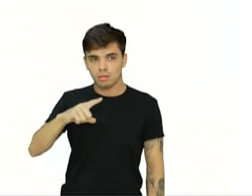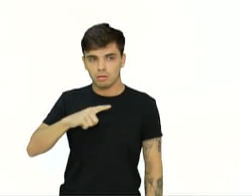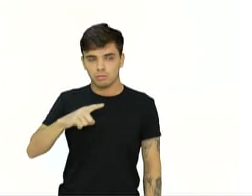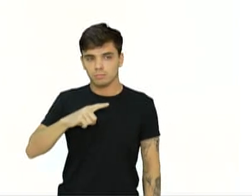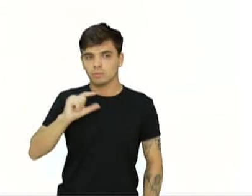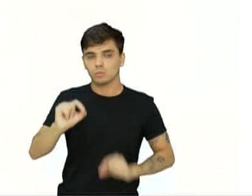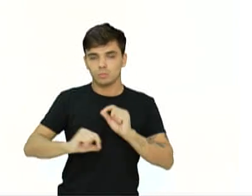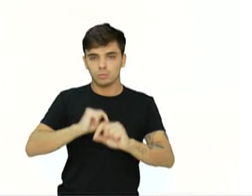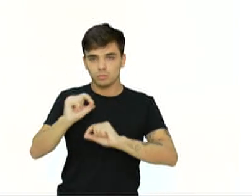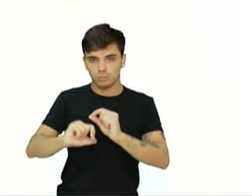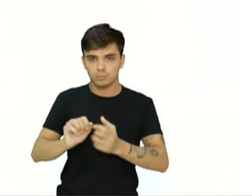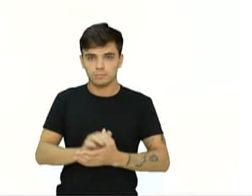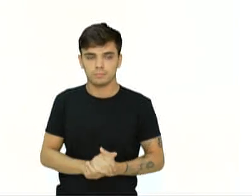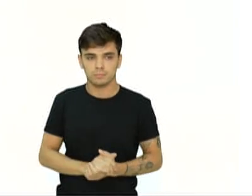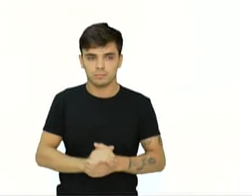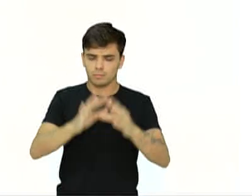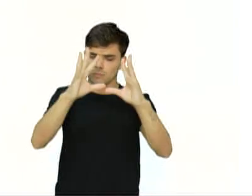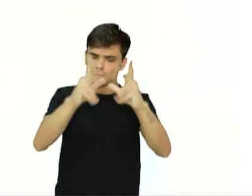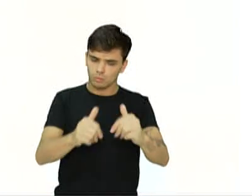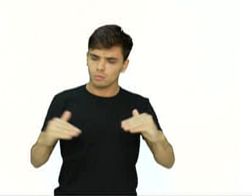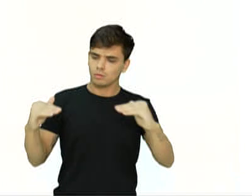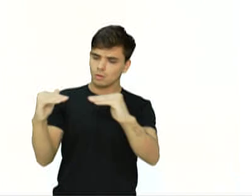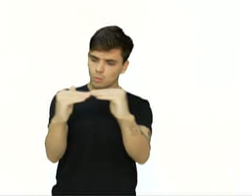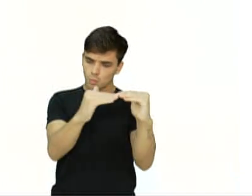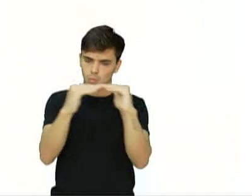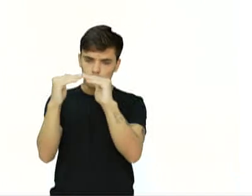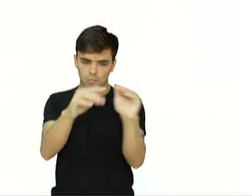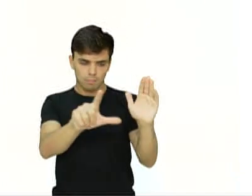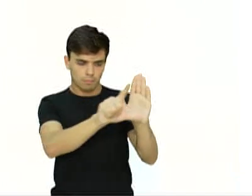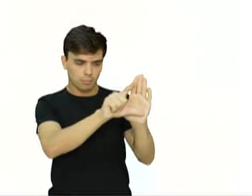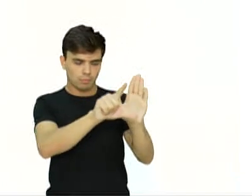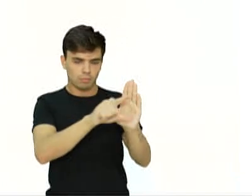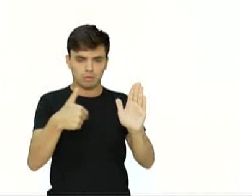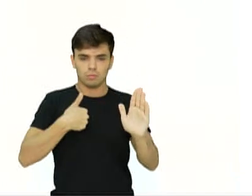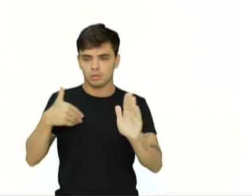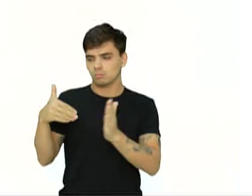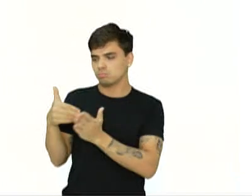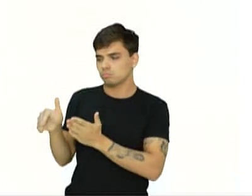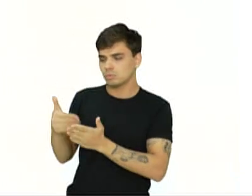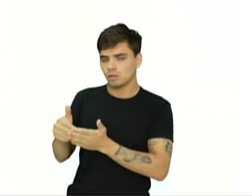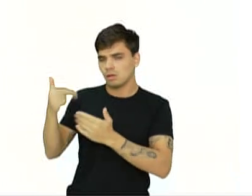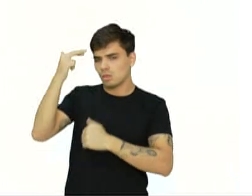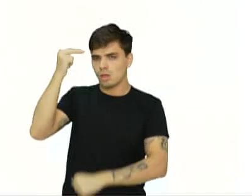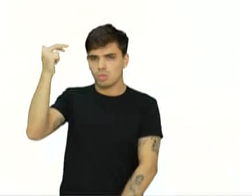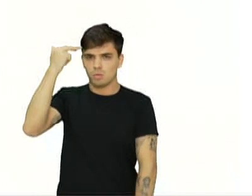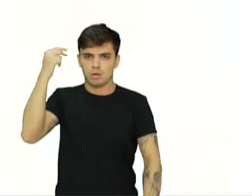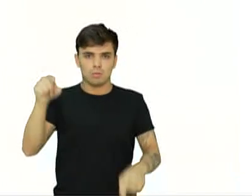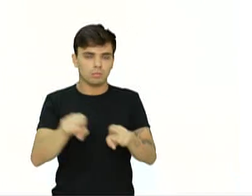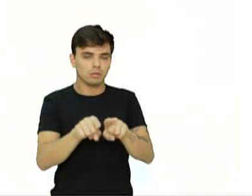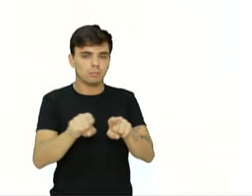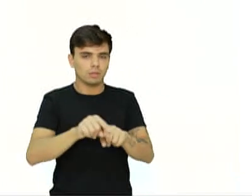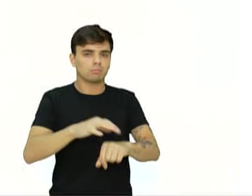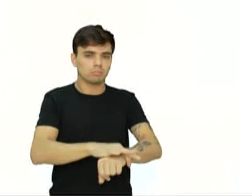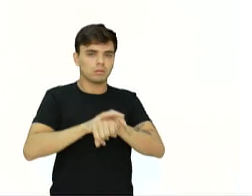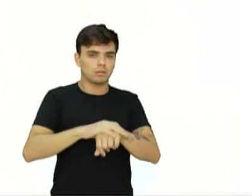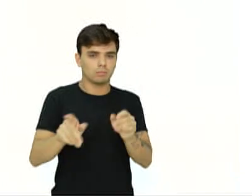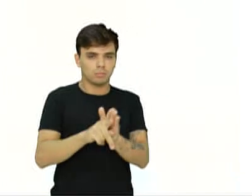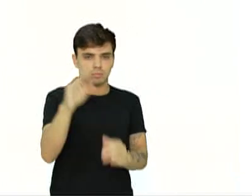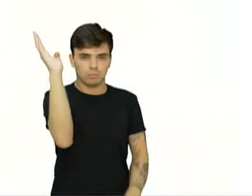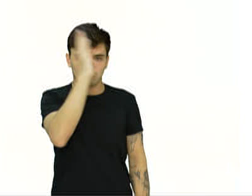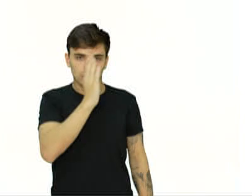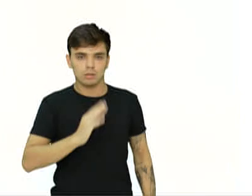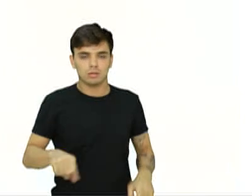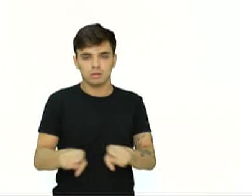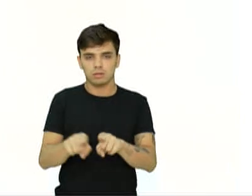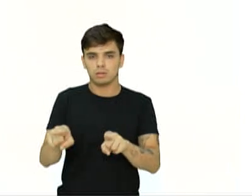o seguinte: todos são iguais perante a lei, sem distinção de qualquer natureza, garantindo-se aos brasileiros